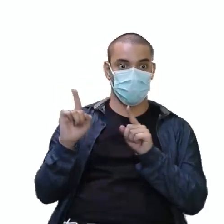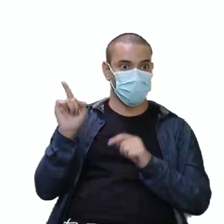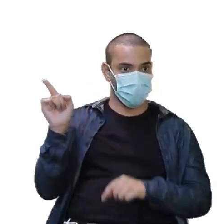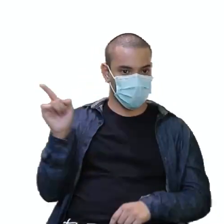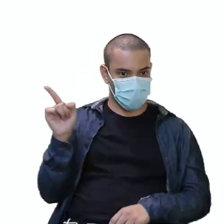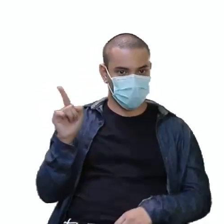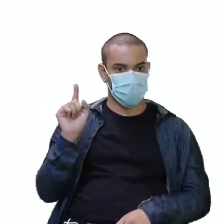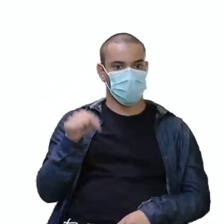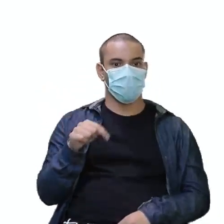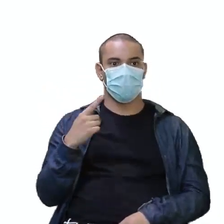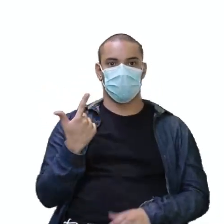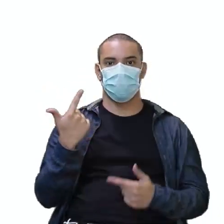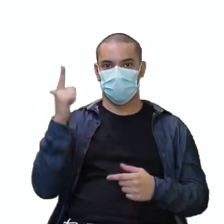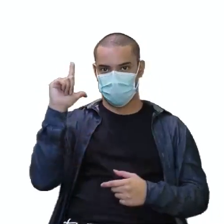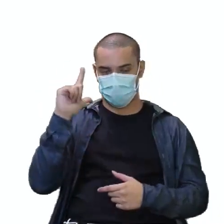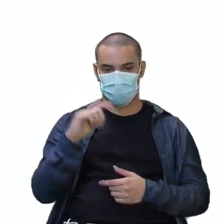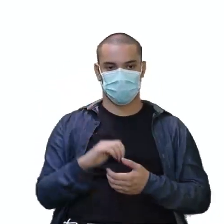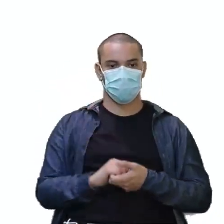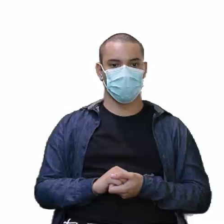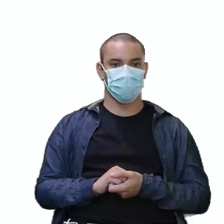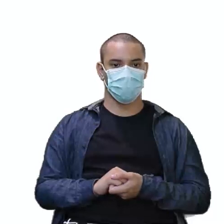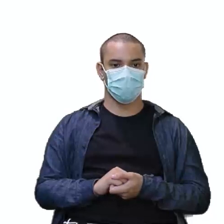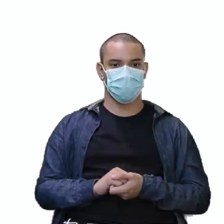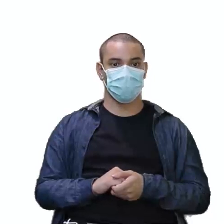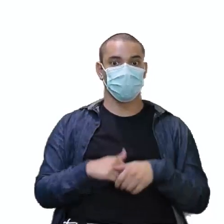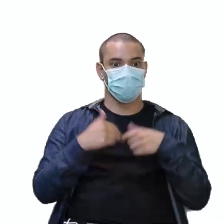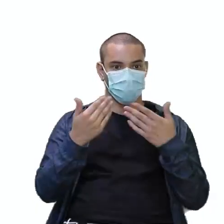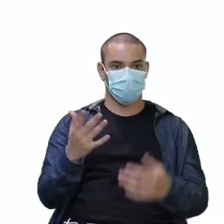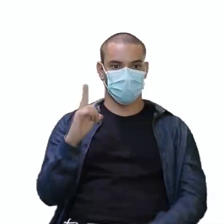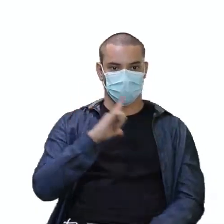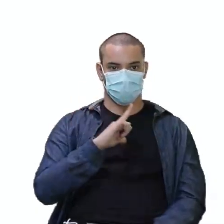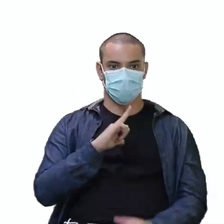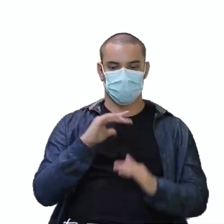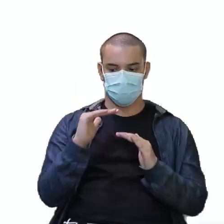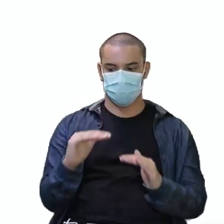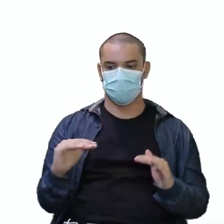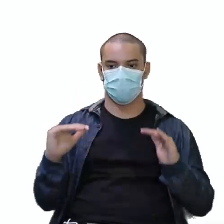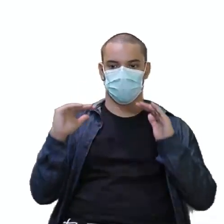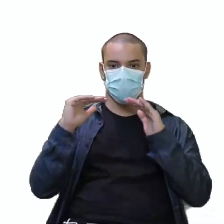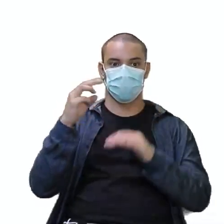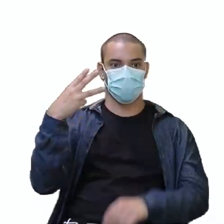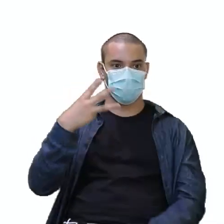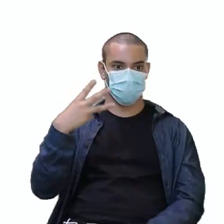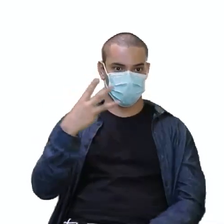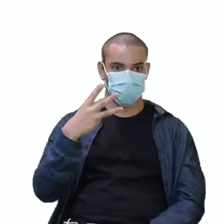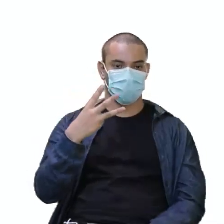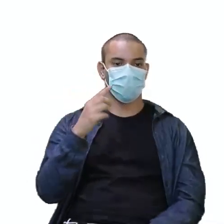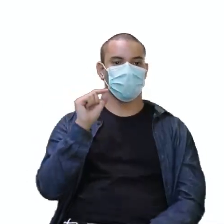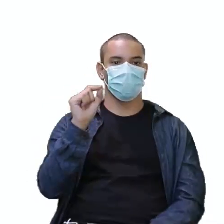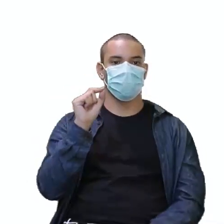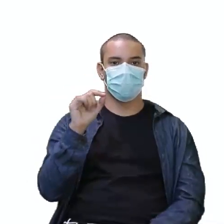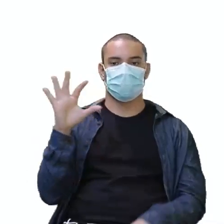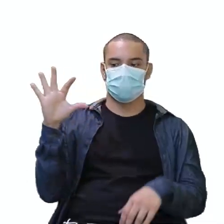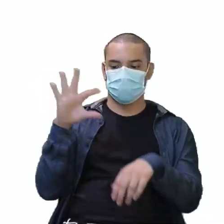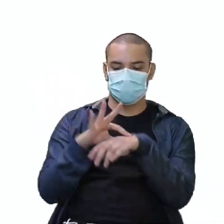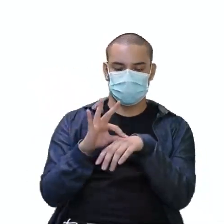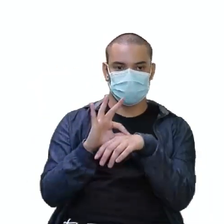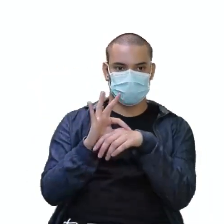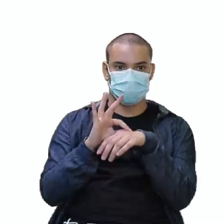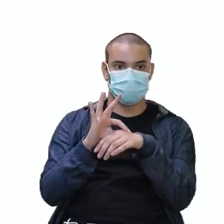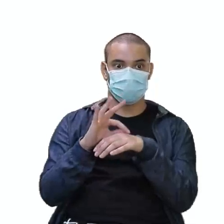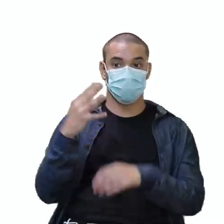passarinho é herbívoro. Aí você tem, então, no nível 3, os carnívoros, e no nível 4 você tem